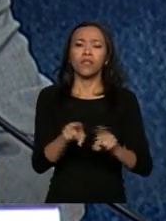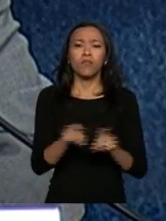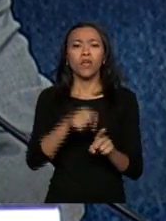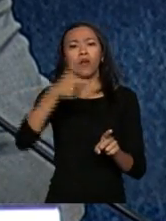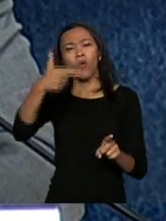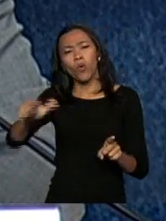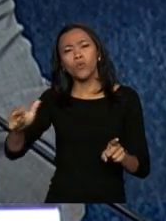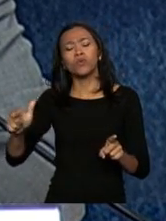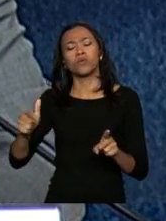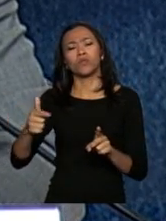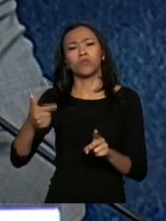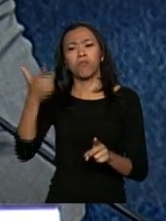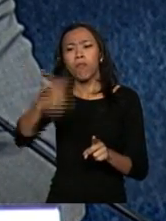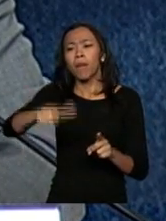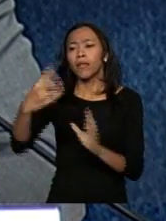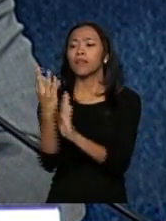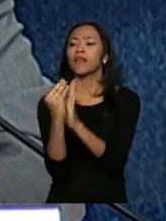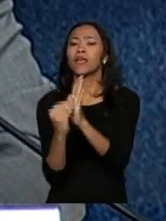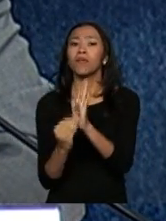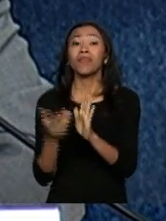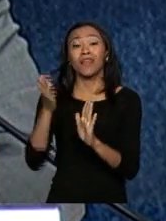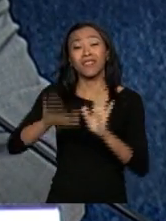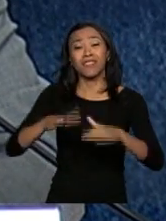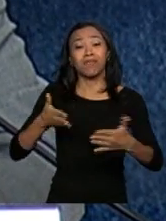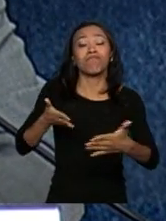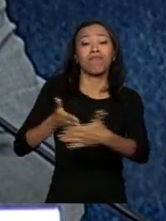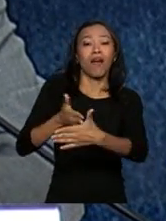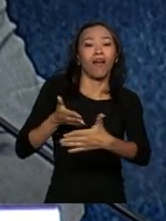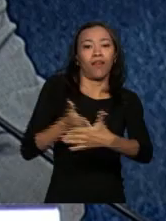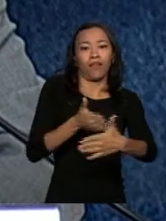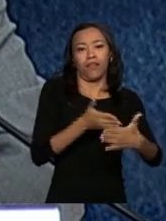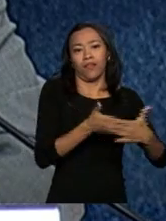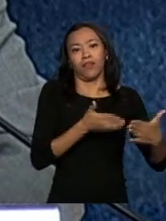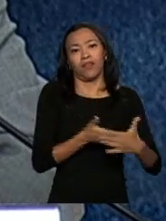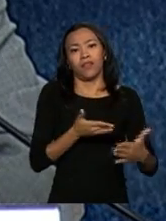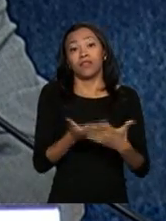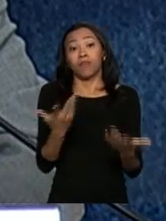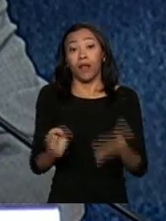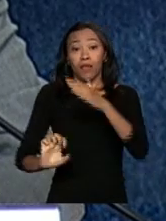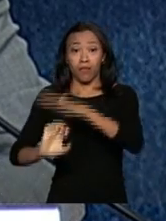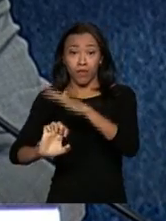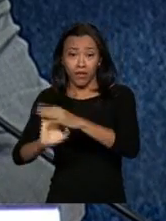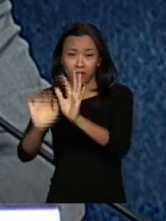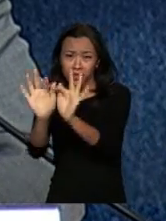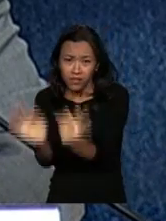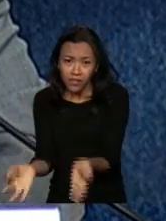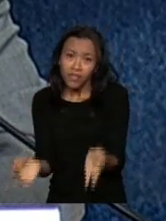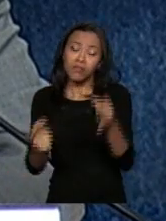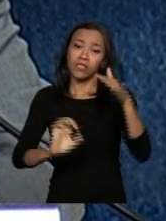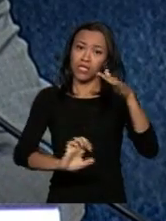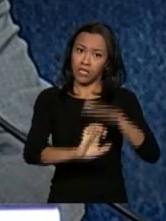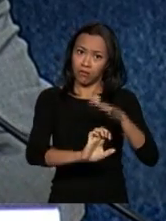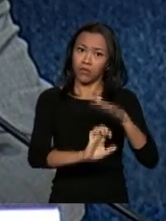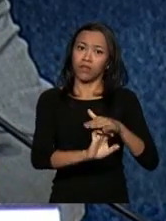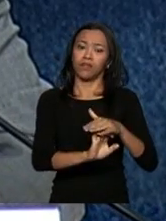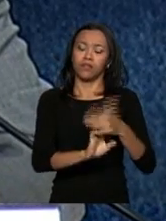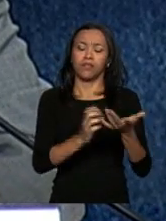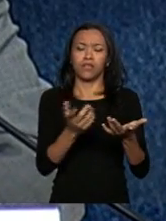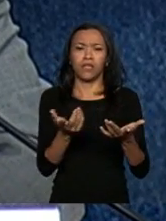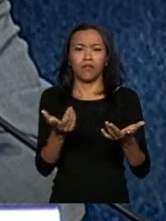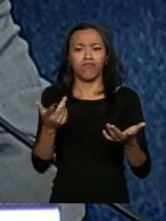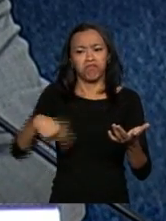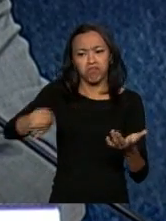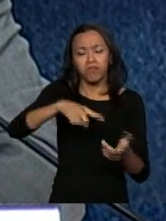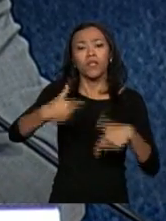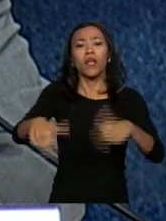conteúdos que é uma das principais Barreiras de entrada para pequenas Micro e Pequenas Empresas mesmo para desenvolvedores de software pessoas